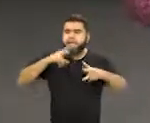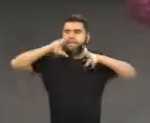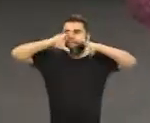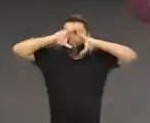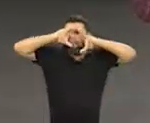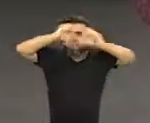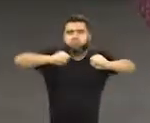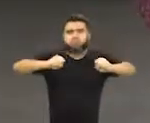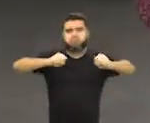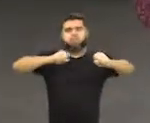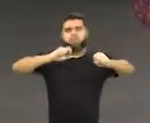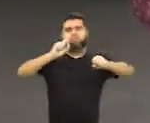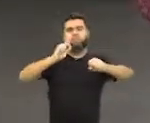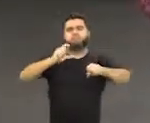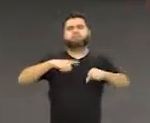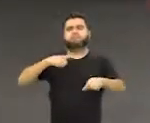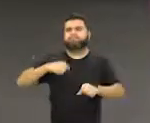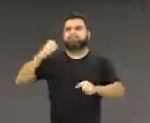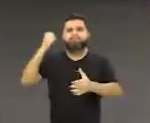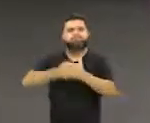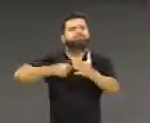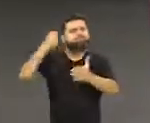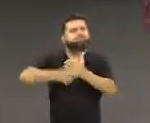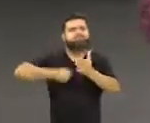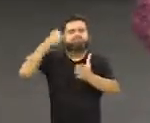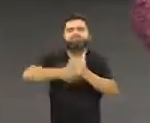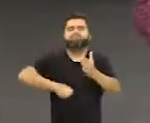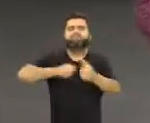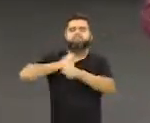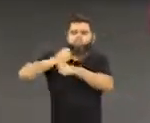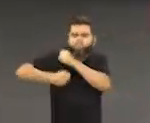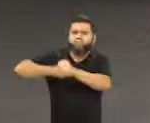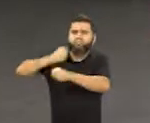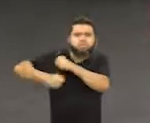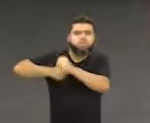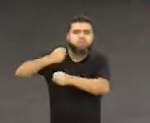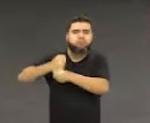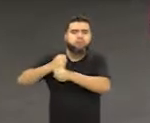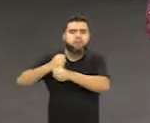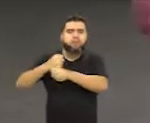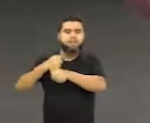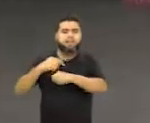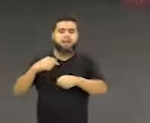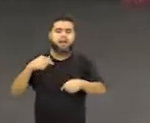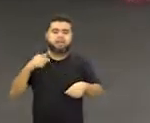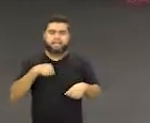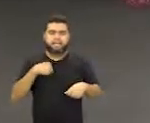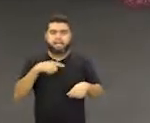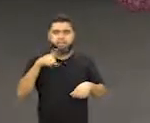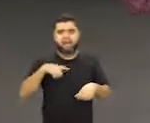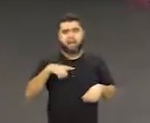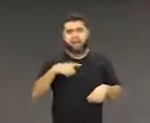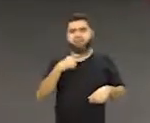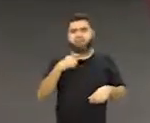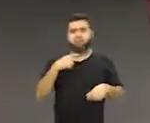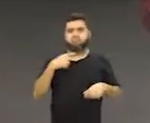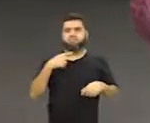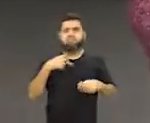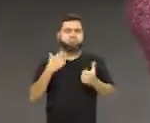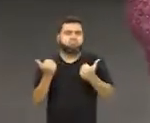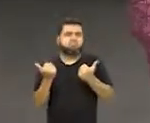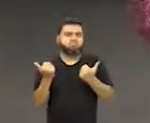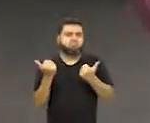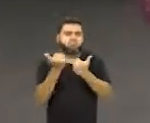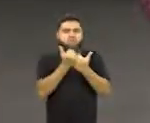fortalece o que a gente tem priorizado durante muitos anos. Né? Nós não estamos aqui para ser voz da pessoa